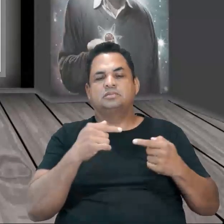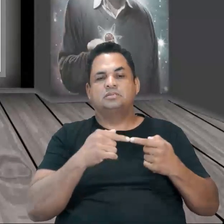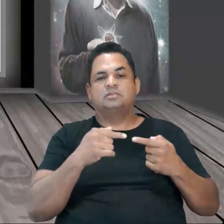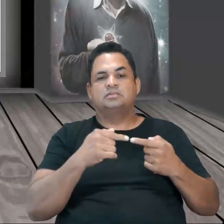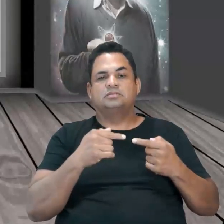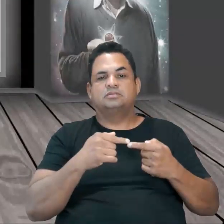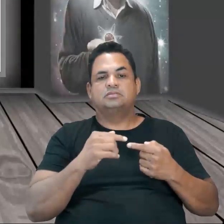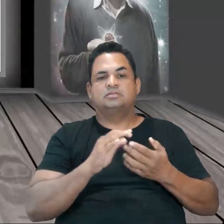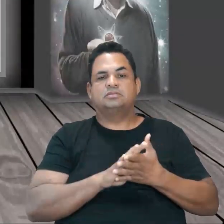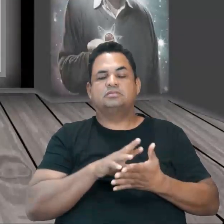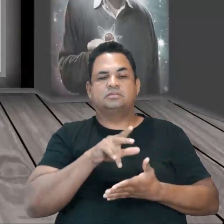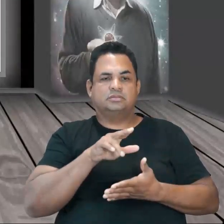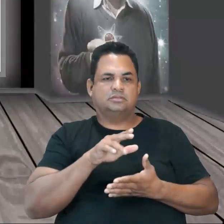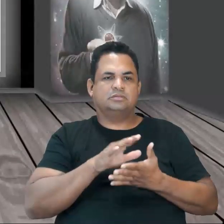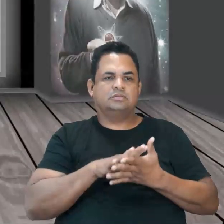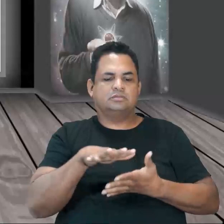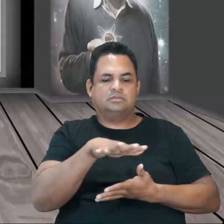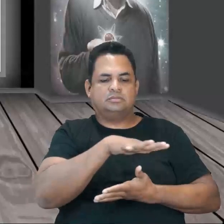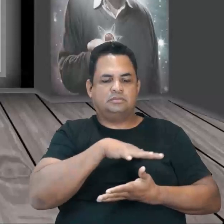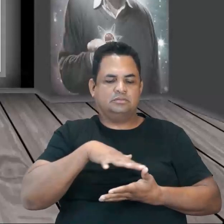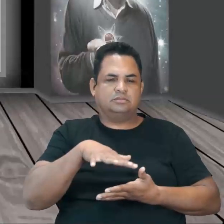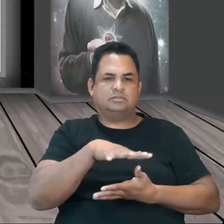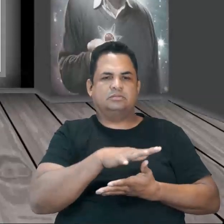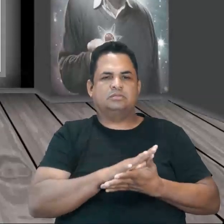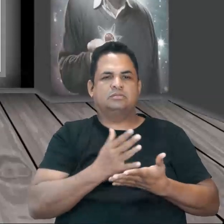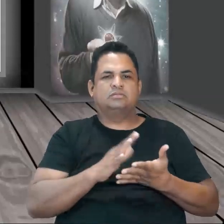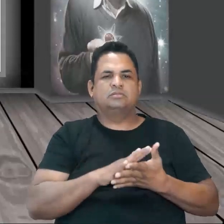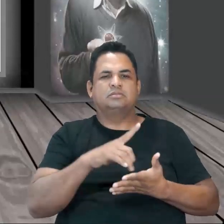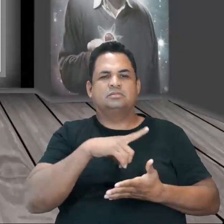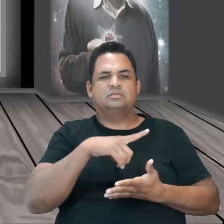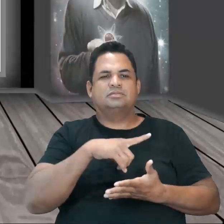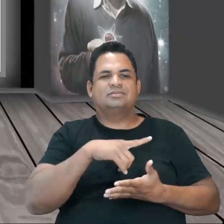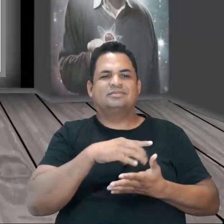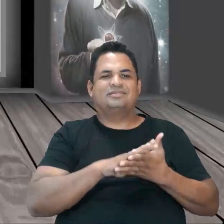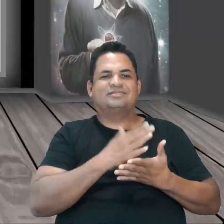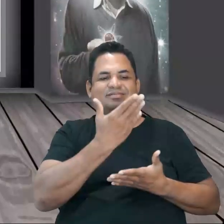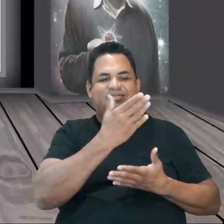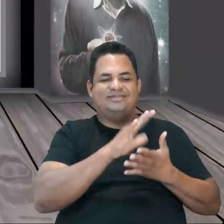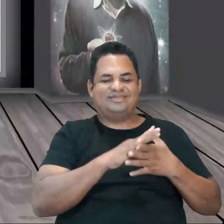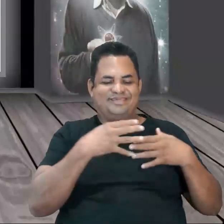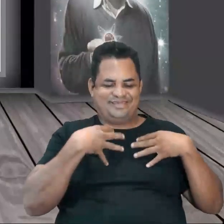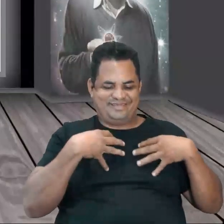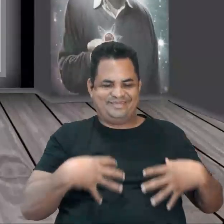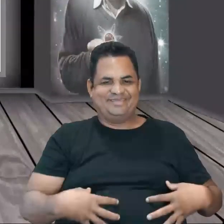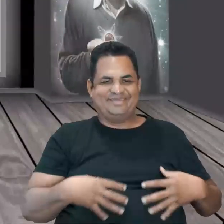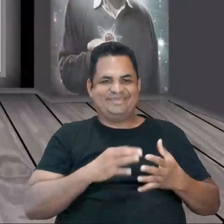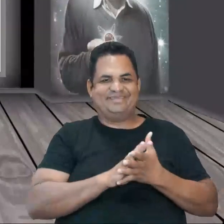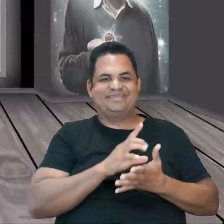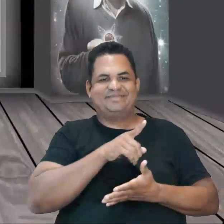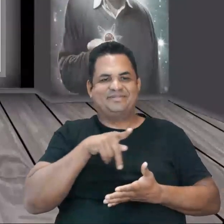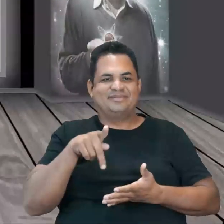teriam que ter o mesmo espaçamento. Então, ia caber mais carga, com certeza. Com certeza aqui. No professor Décio na do que no professor protuberância